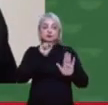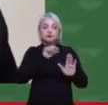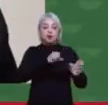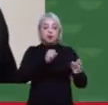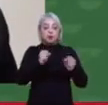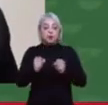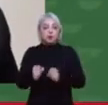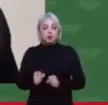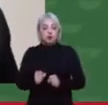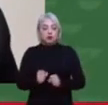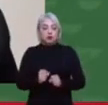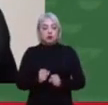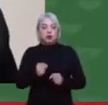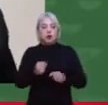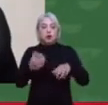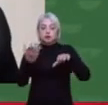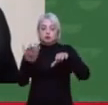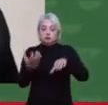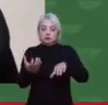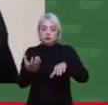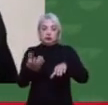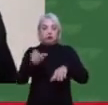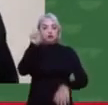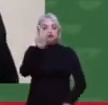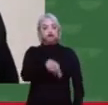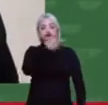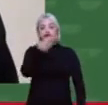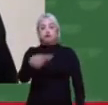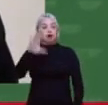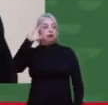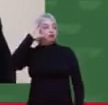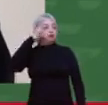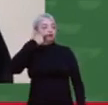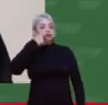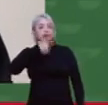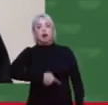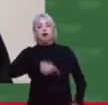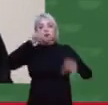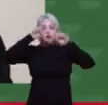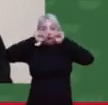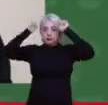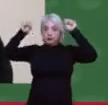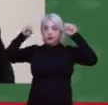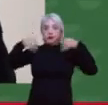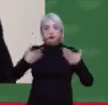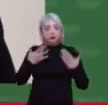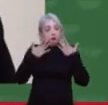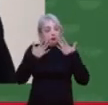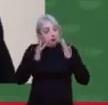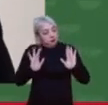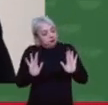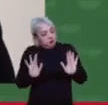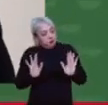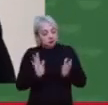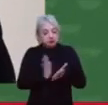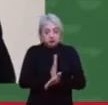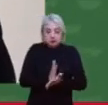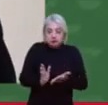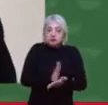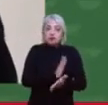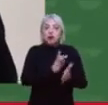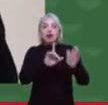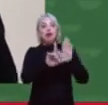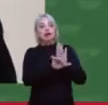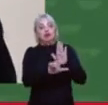poder ao Congresso Nacional de anular decisões do Tribunal Superior Eleitoral. Eu não sei se isso tem alguma